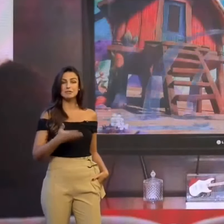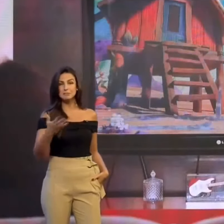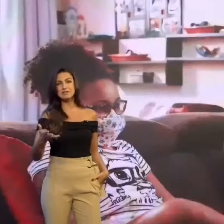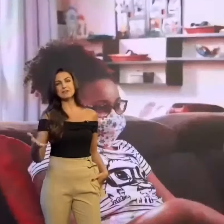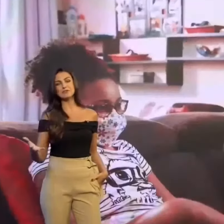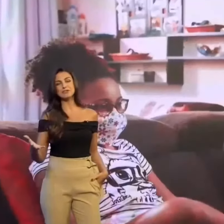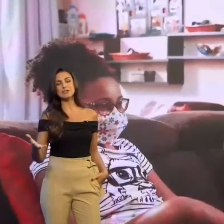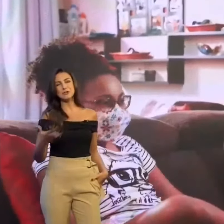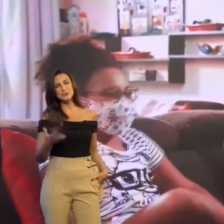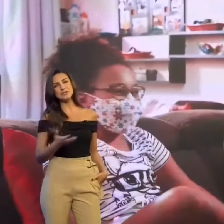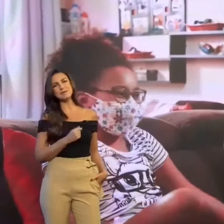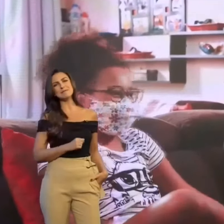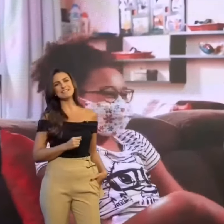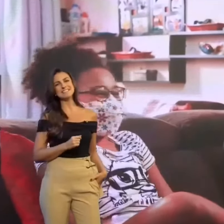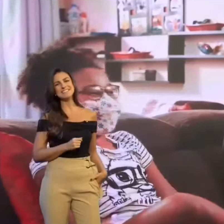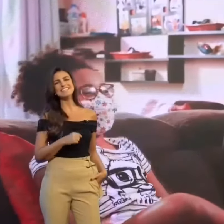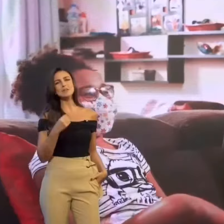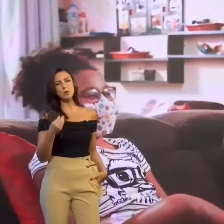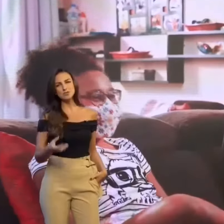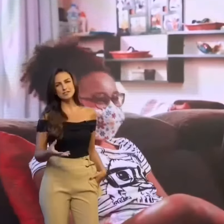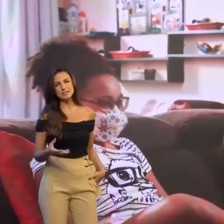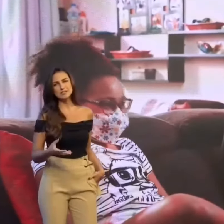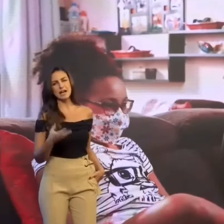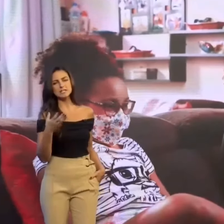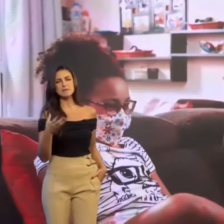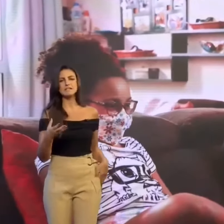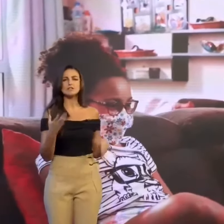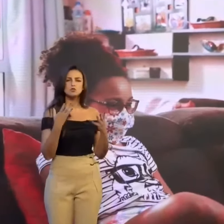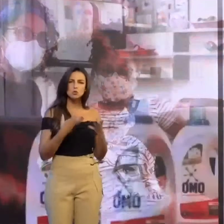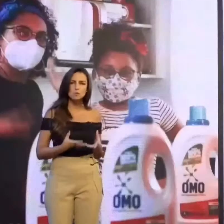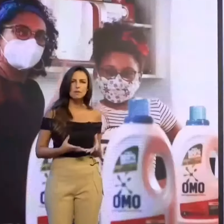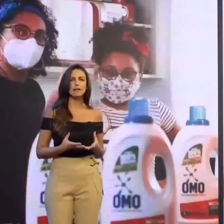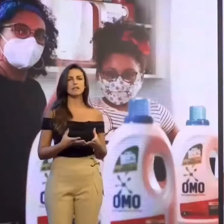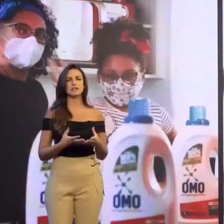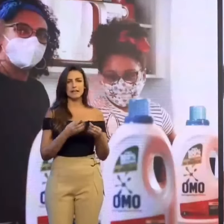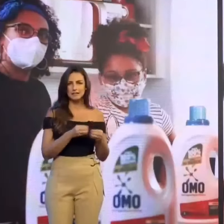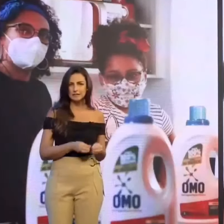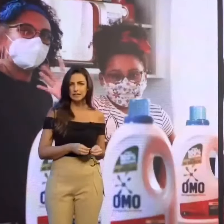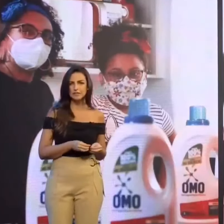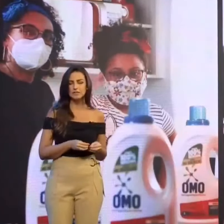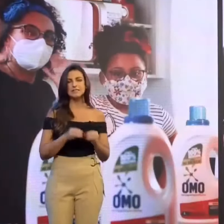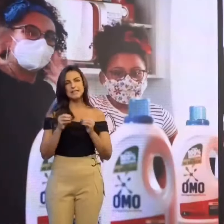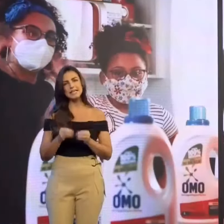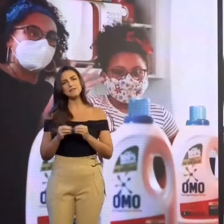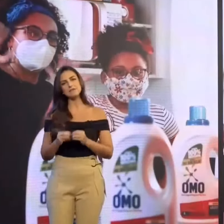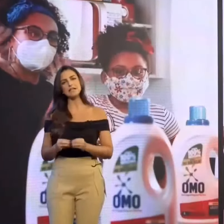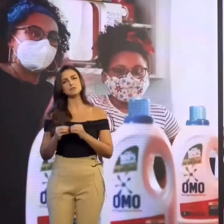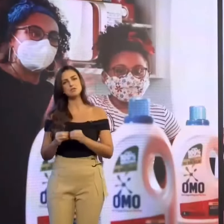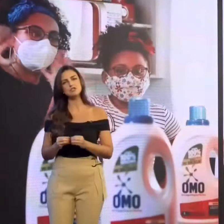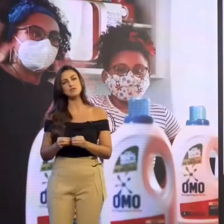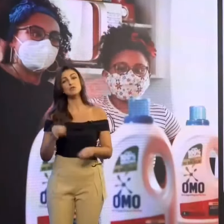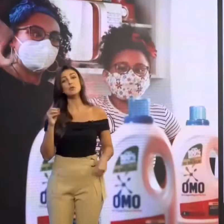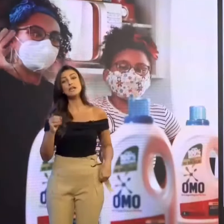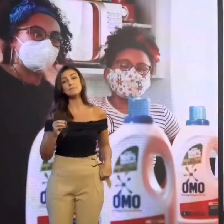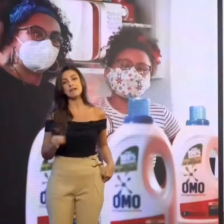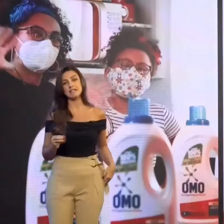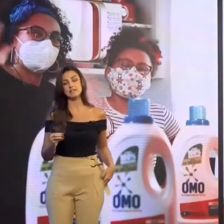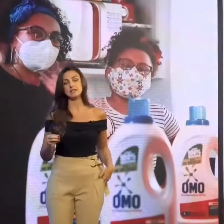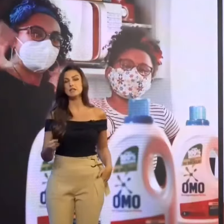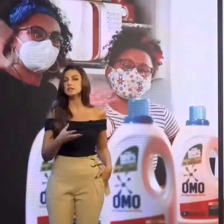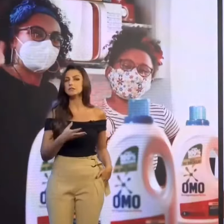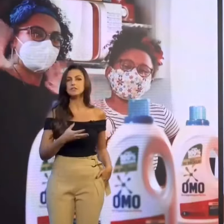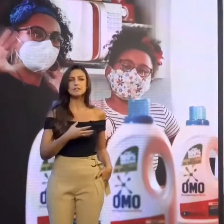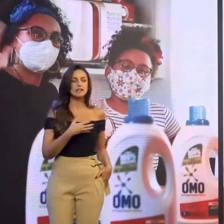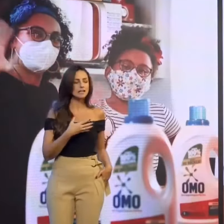novidade, também vai curtir o CB Play. E com certeza a experiência super bacana que ela teve tem reflexo positivo no